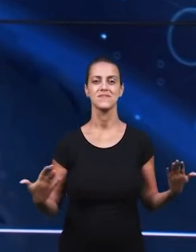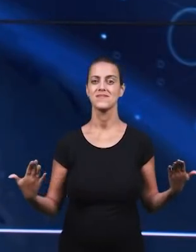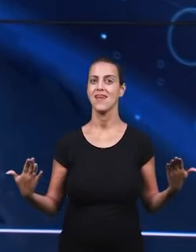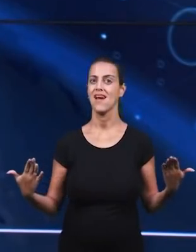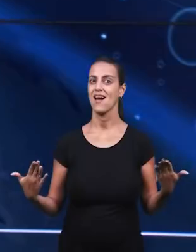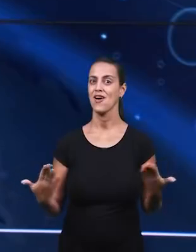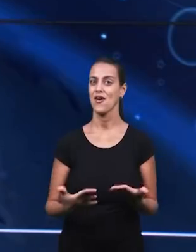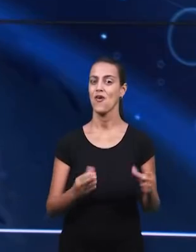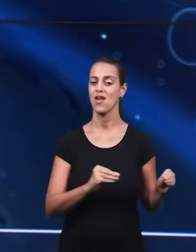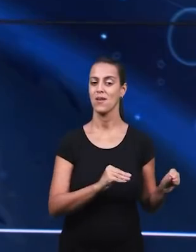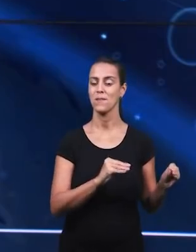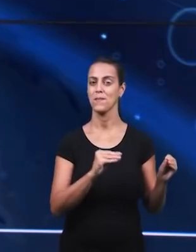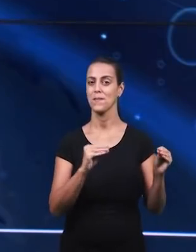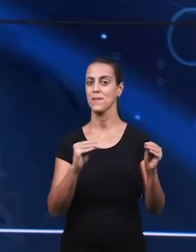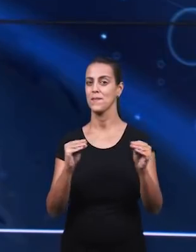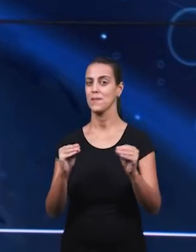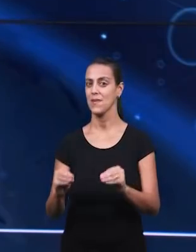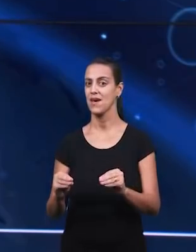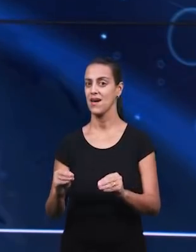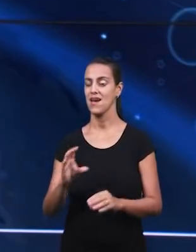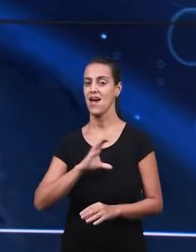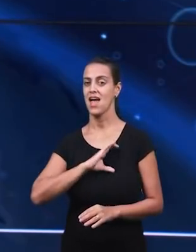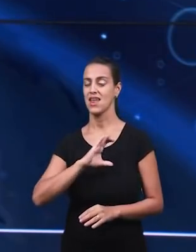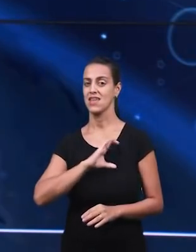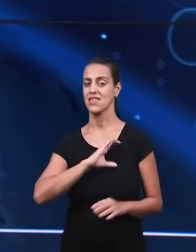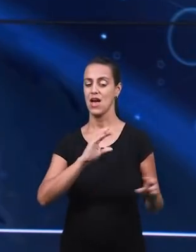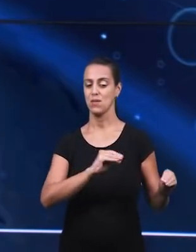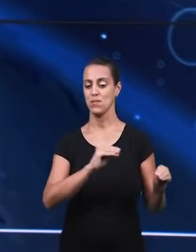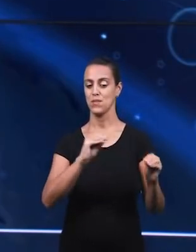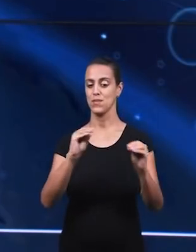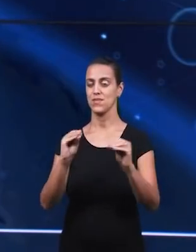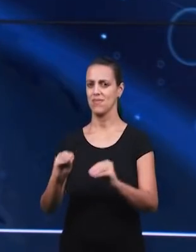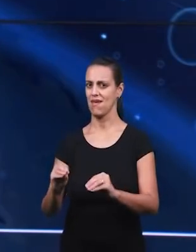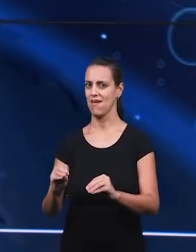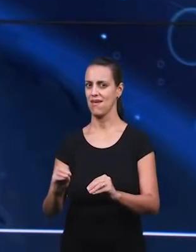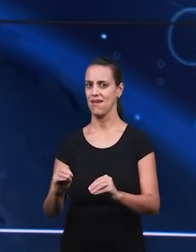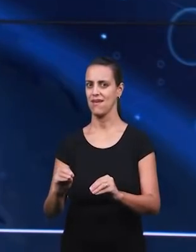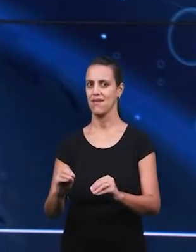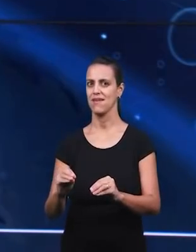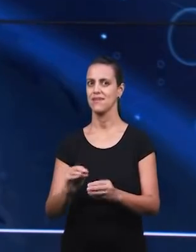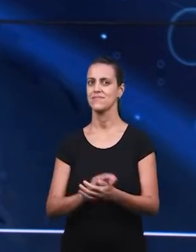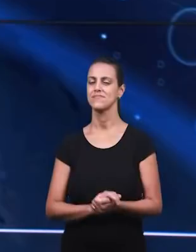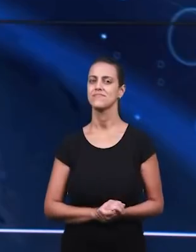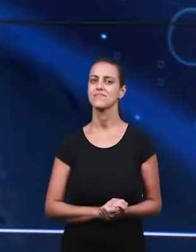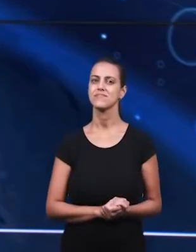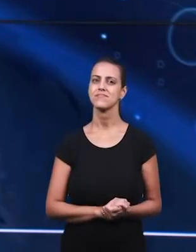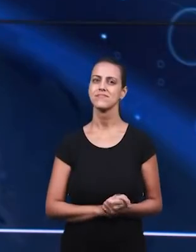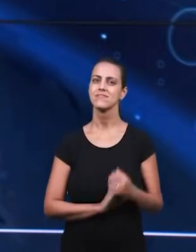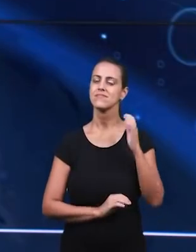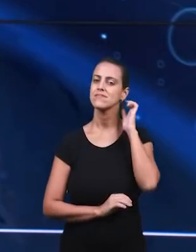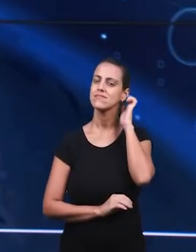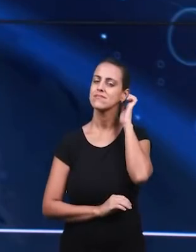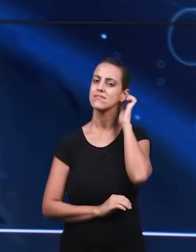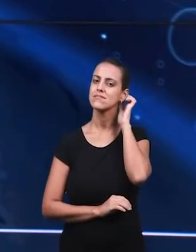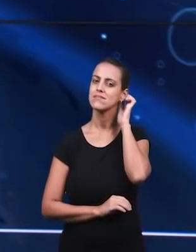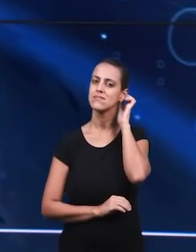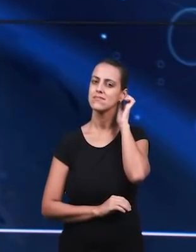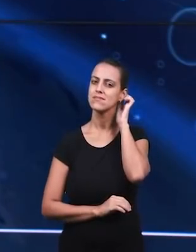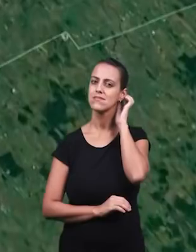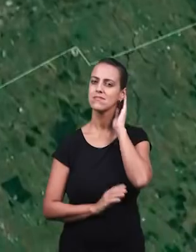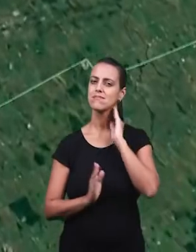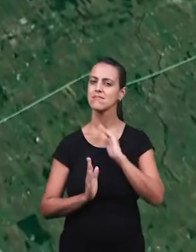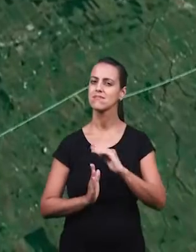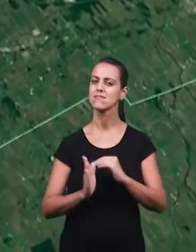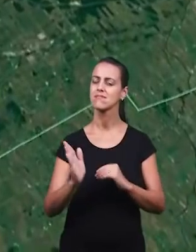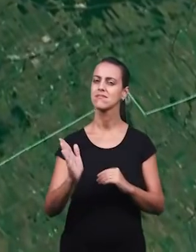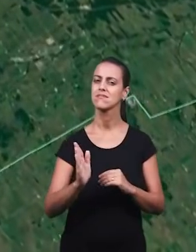para outra parte do Canadá. Nós vamos sair agora de Ajax e vamos continuar em direção ao leste do Canadá